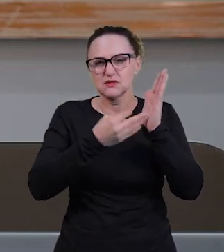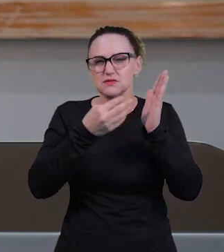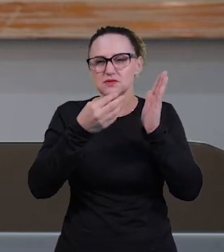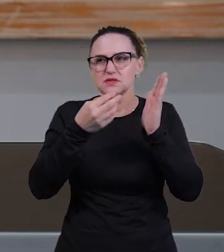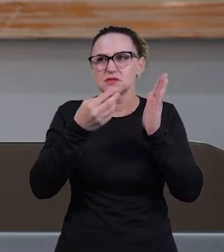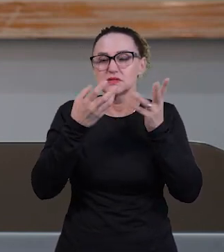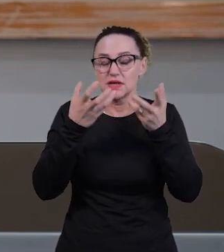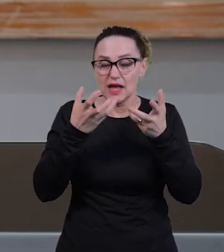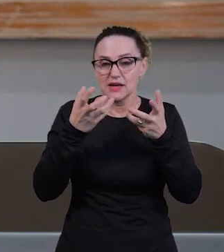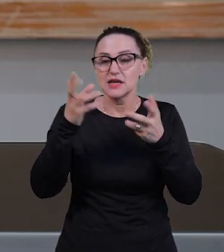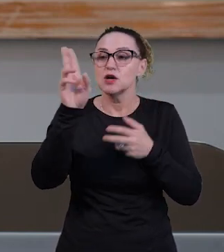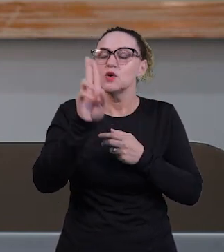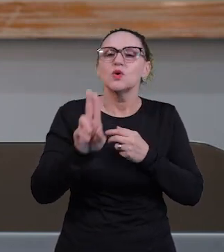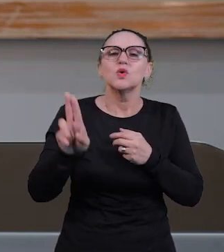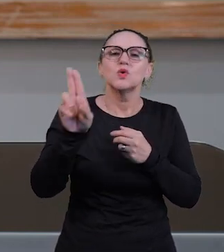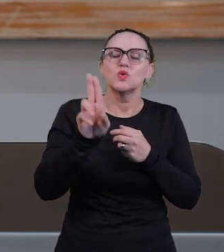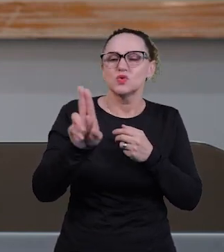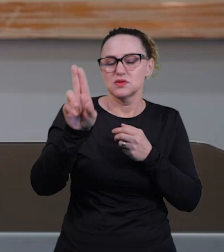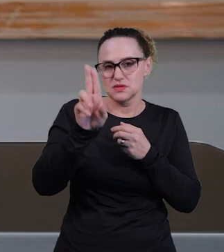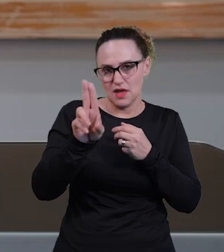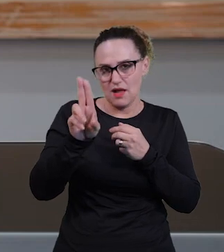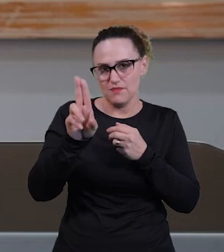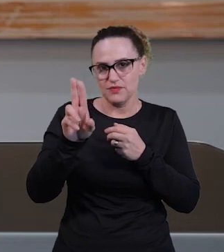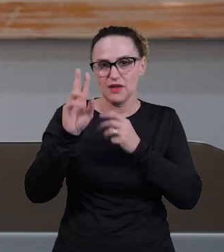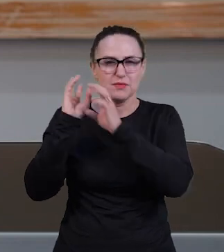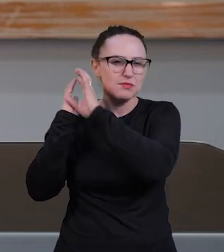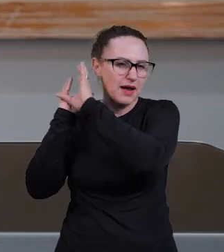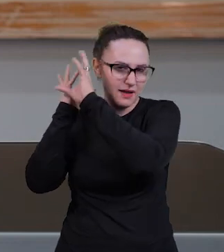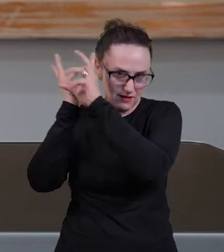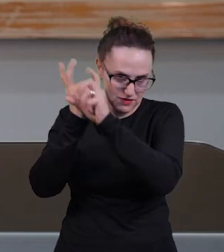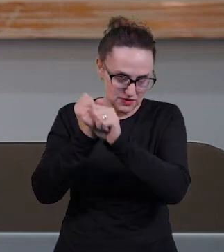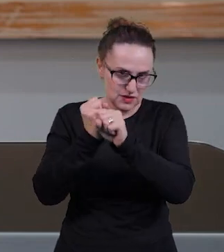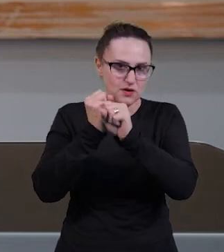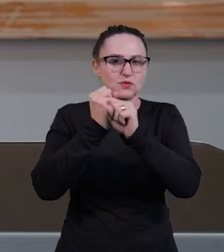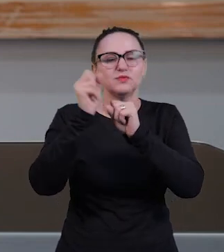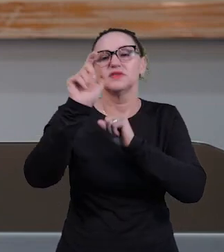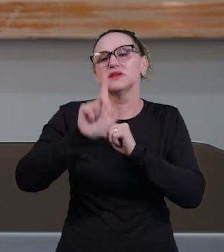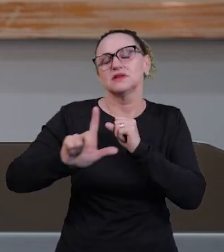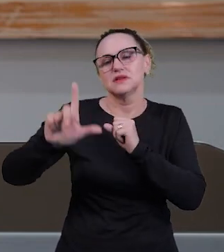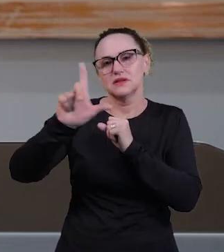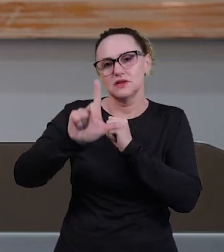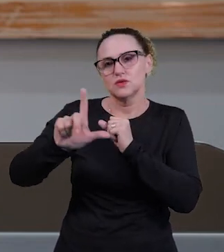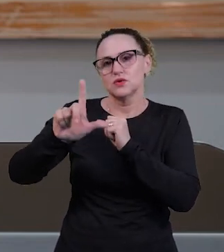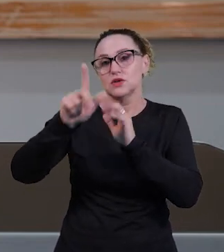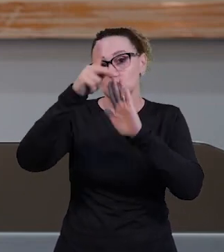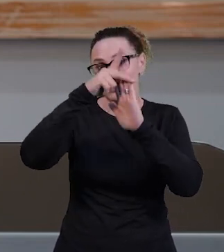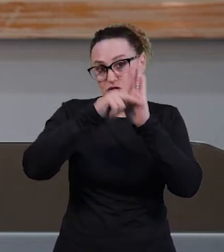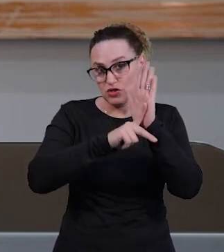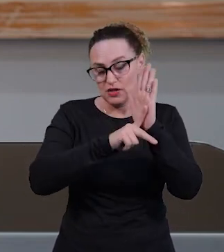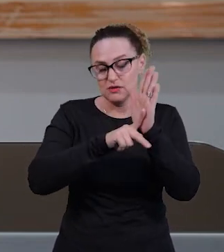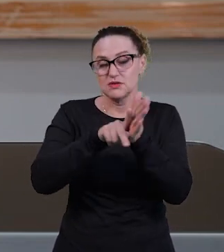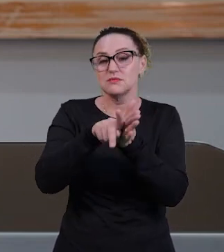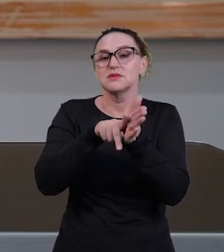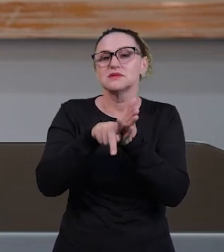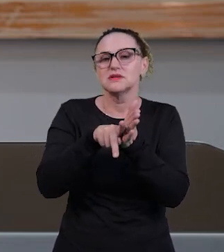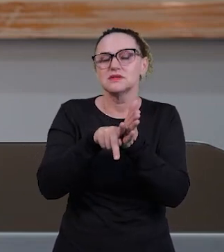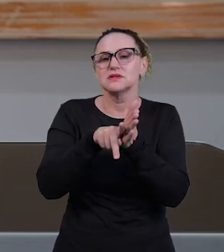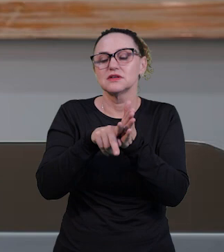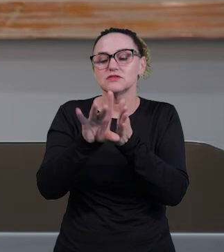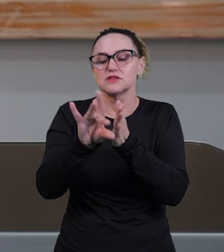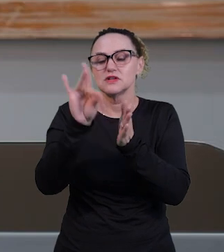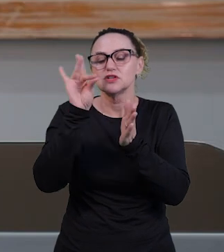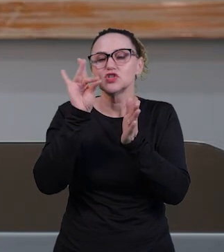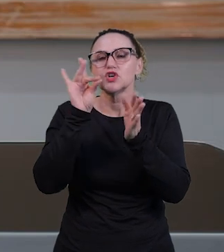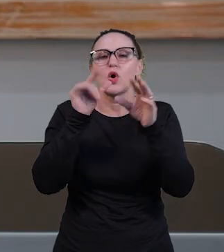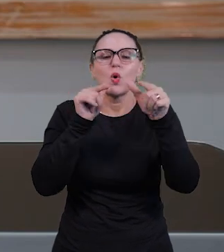na construção da sua revisão de literatura, do projeto de pesquisa, é importante que vocês selecionem, organizem